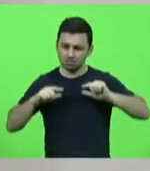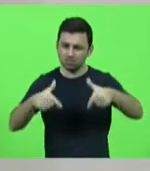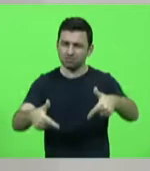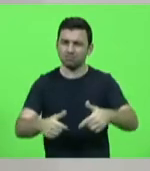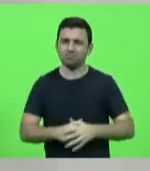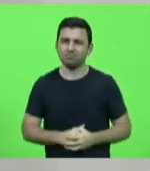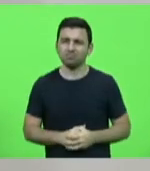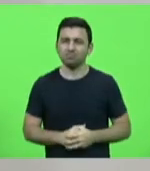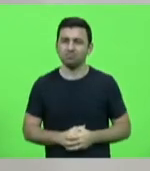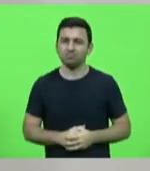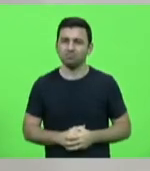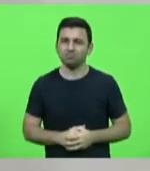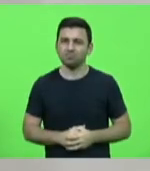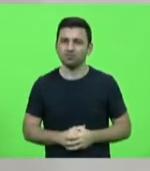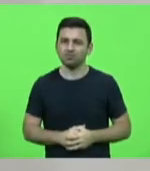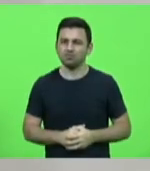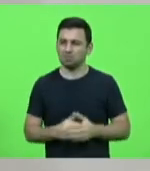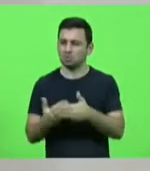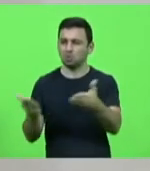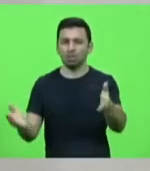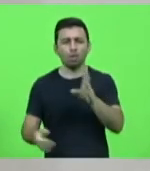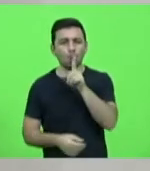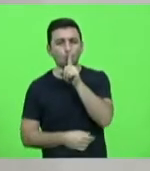Não podemos permitir o silêncio.